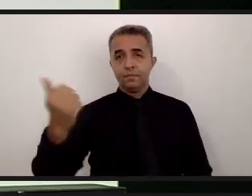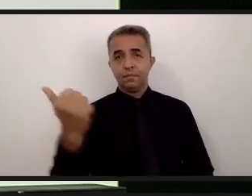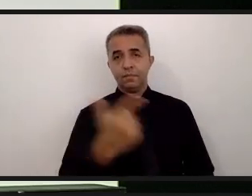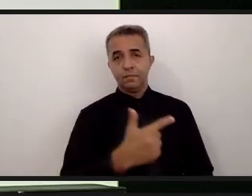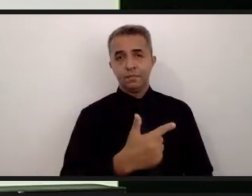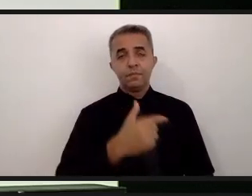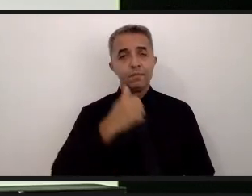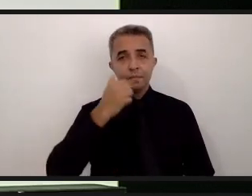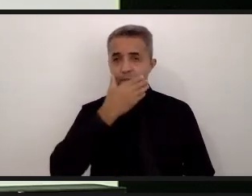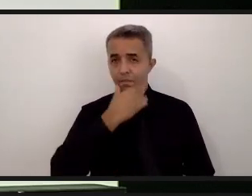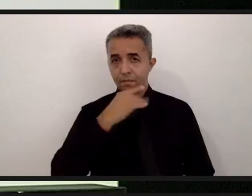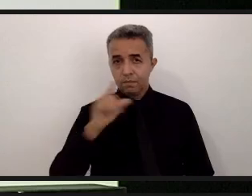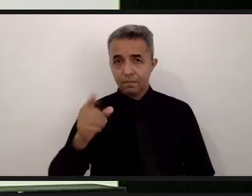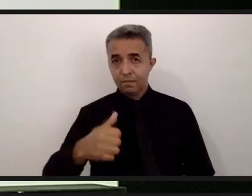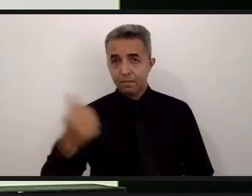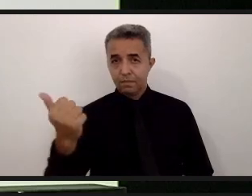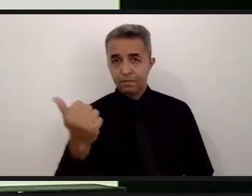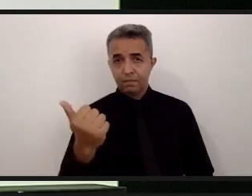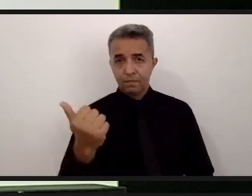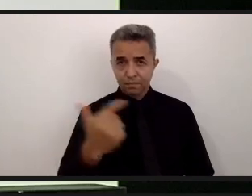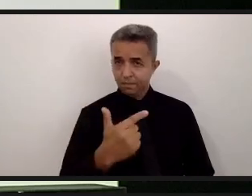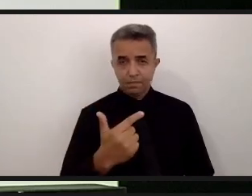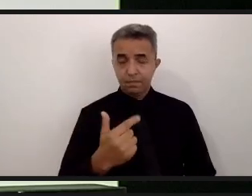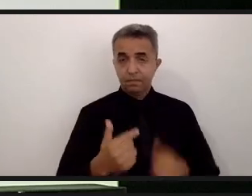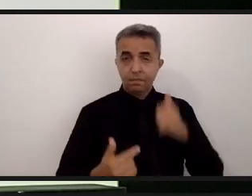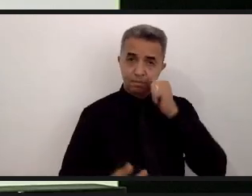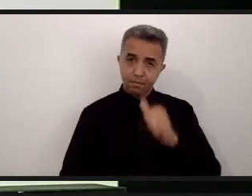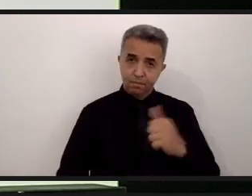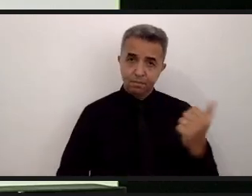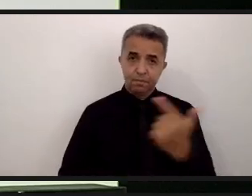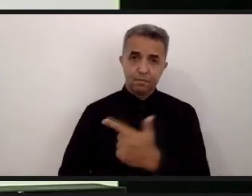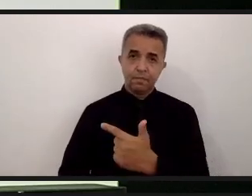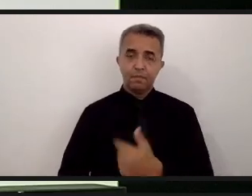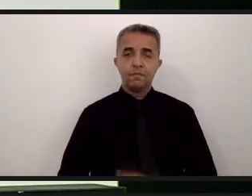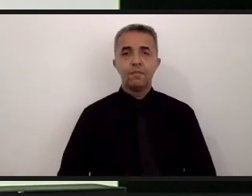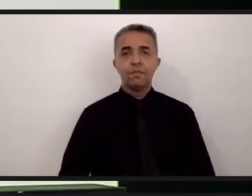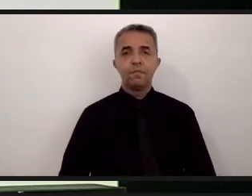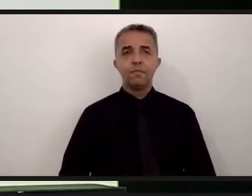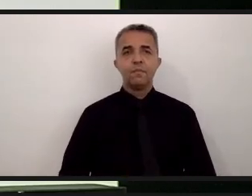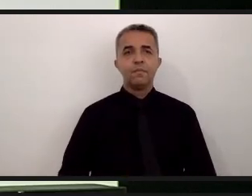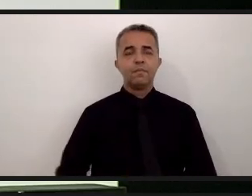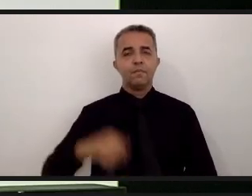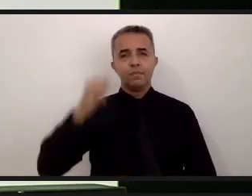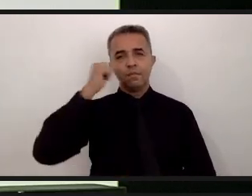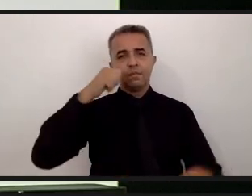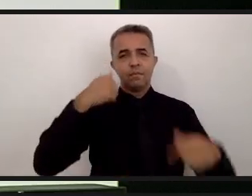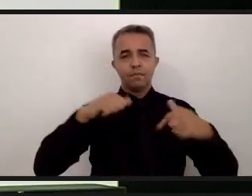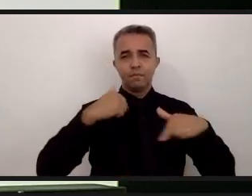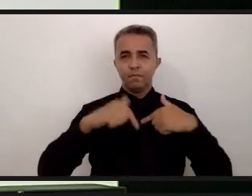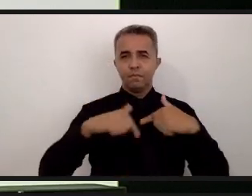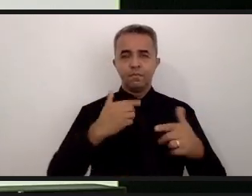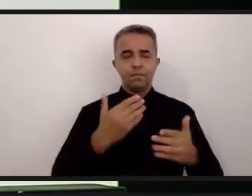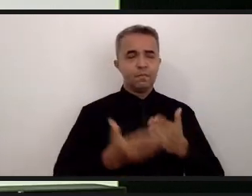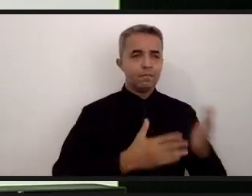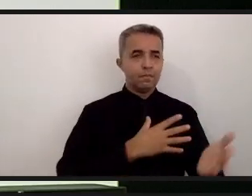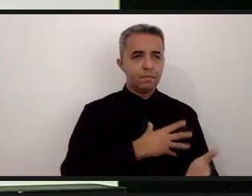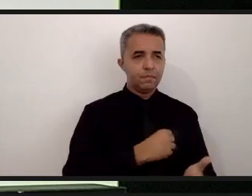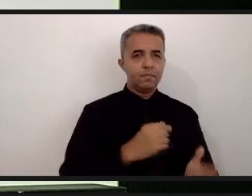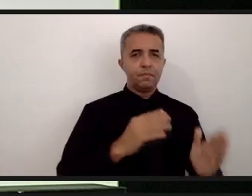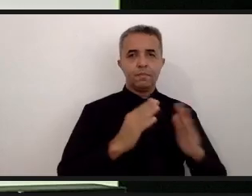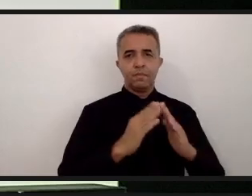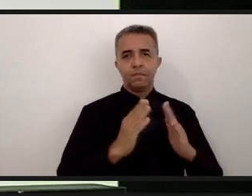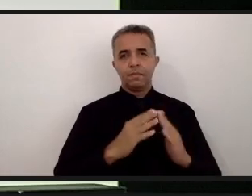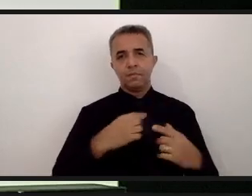disso, enfrentam uma dupla jornada. Chega em casa, temos que cuidar dos filhos, da roupa, da casa e também do marido.